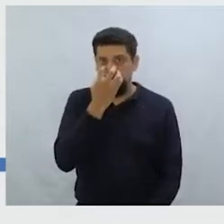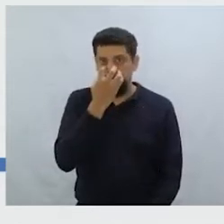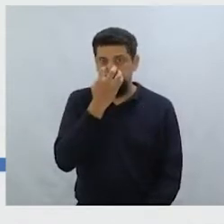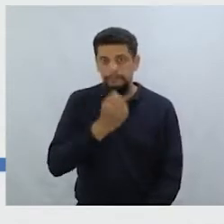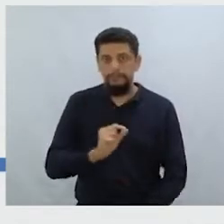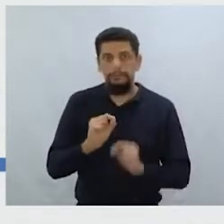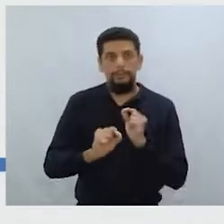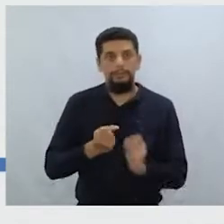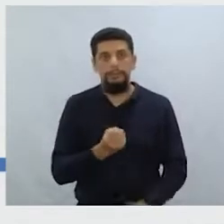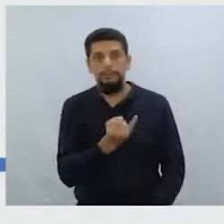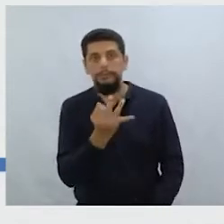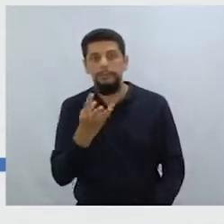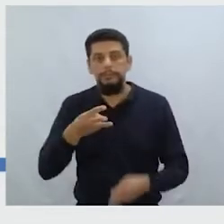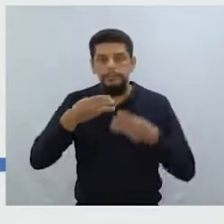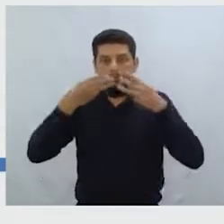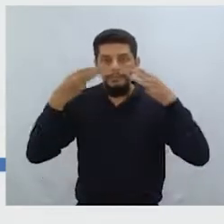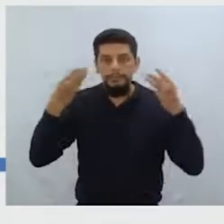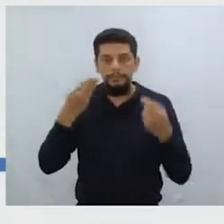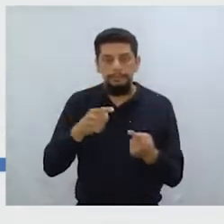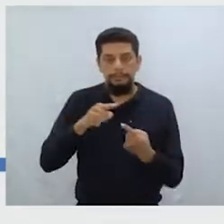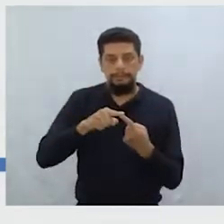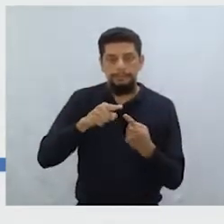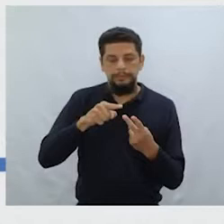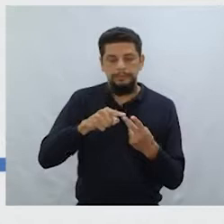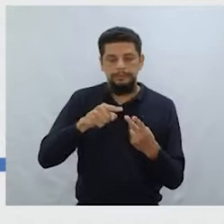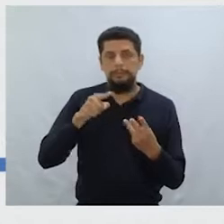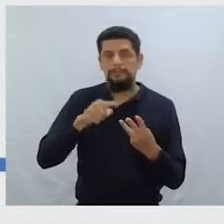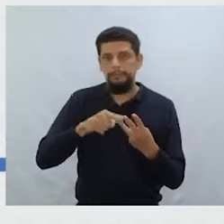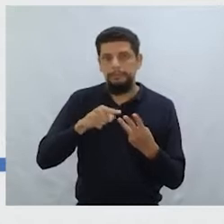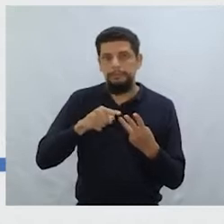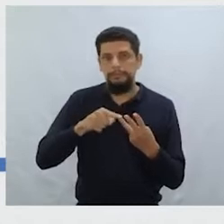1, 2, 3, 4. 4 cachorros. Quantos gatos?